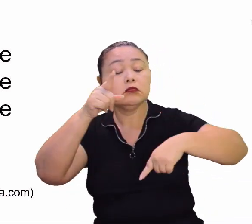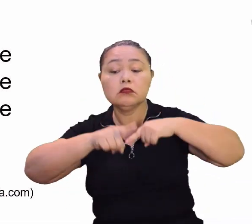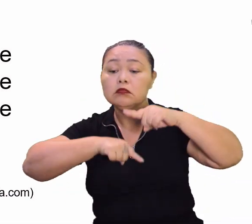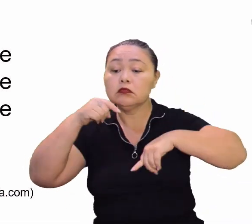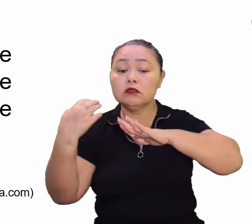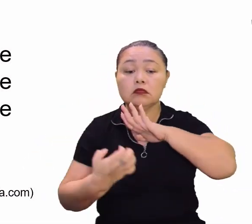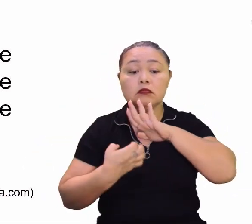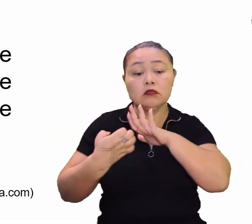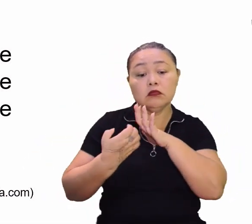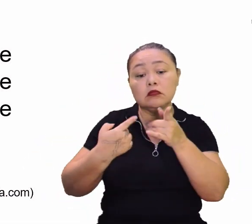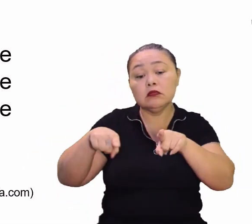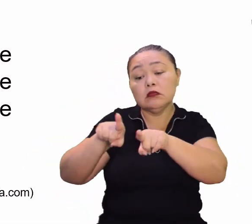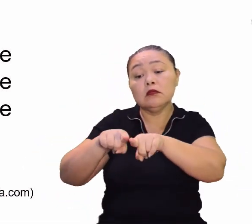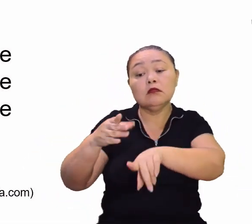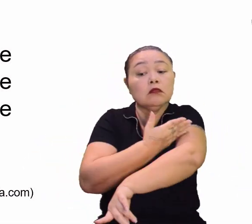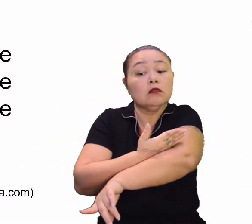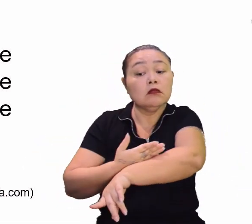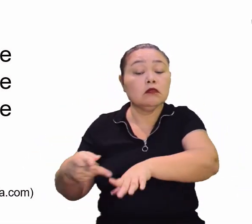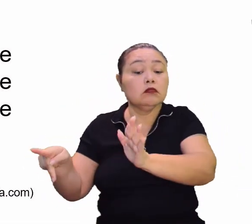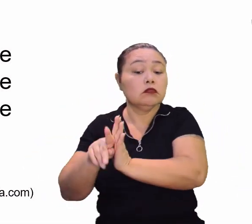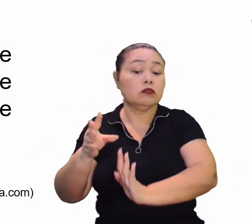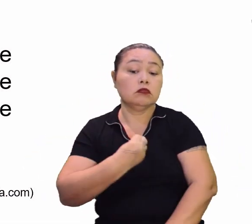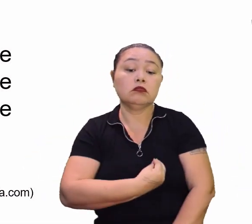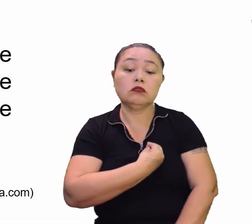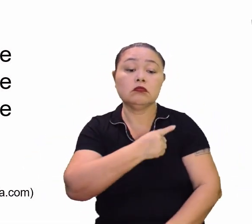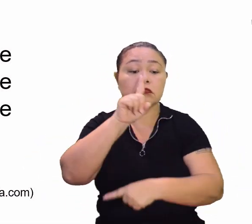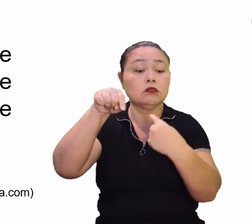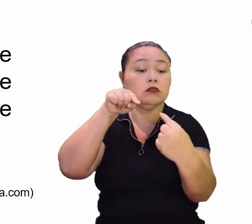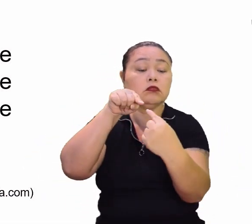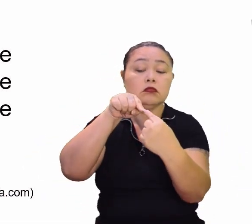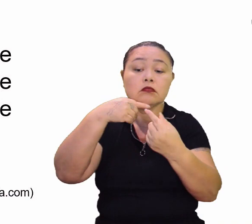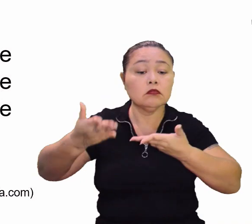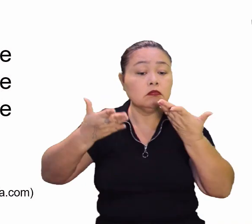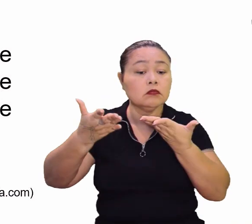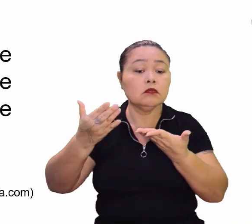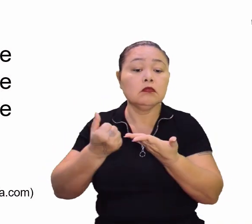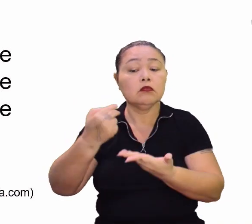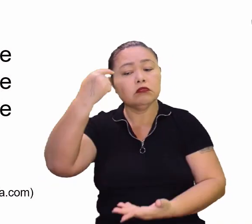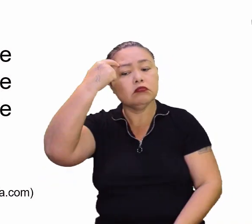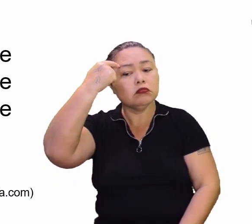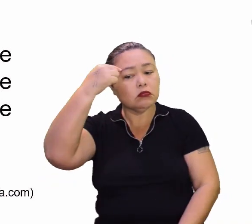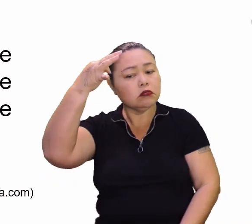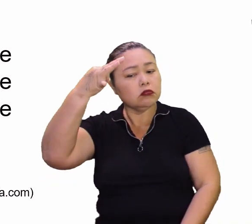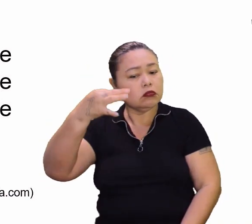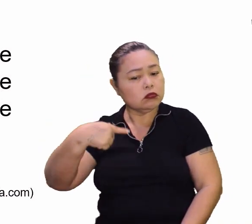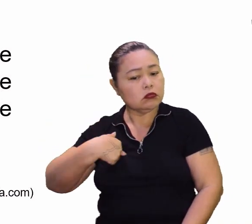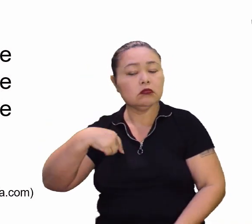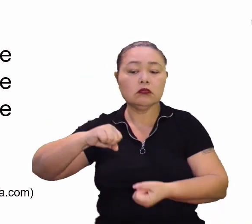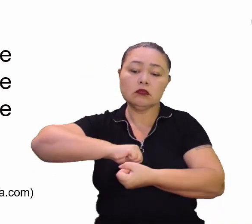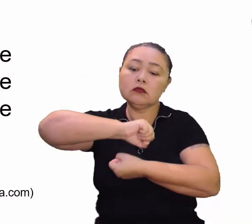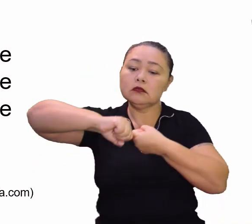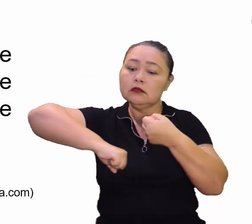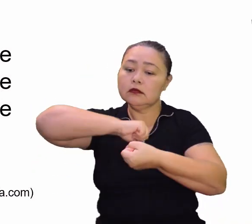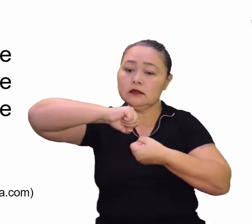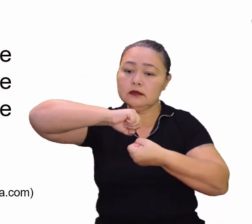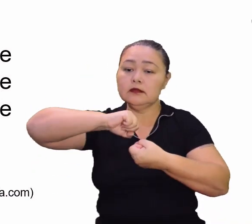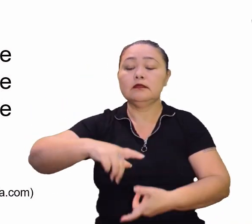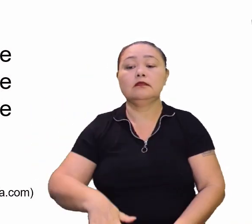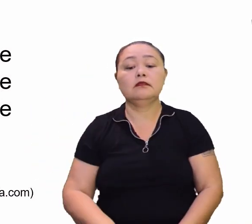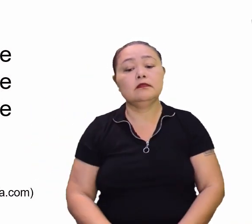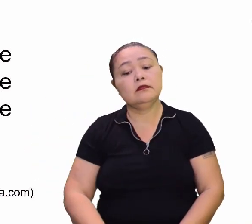processos de produção e hábitos de vidas, com a meta de promover um uso racional e